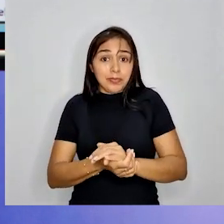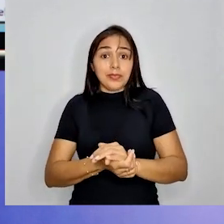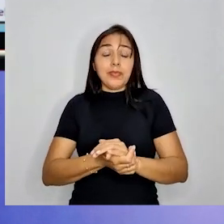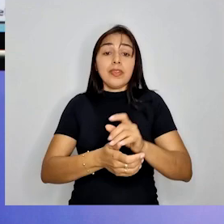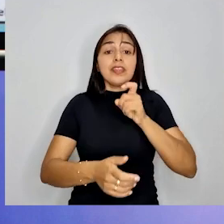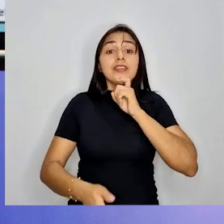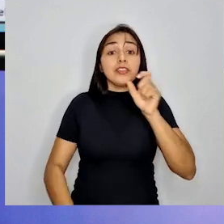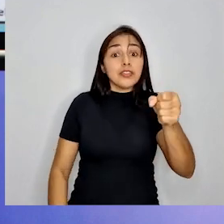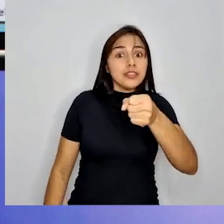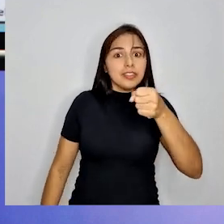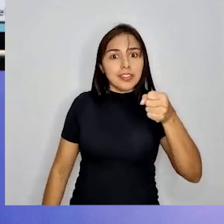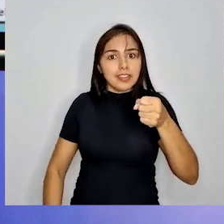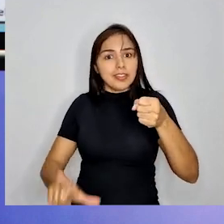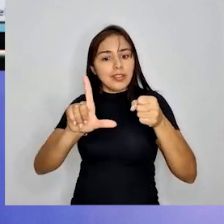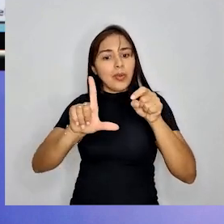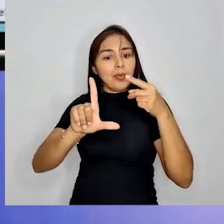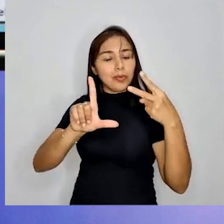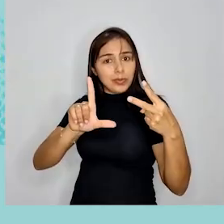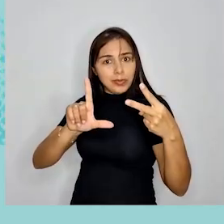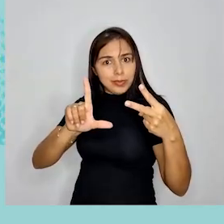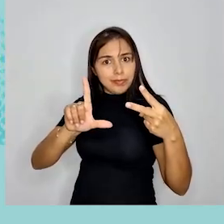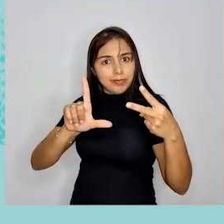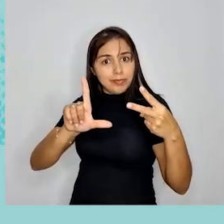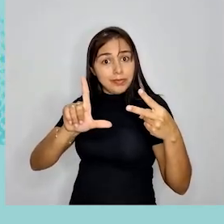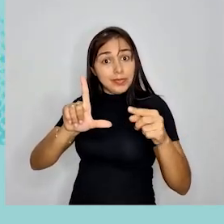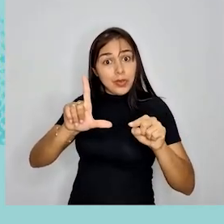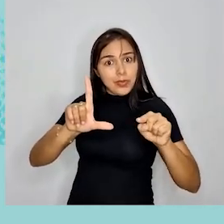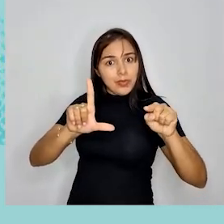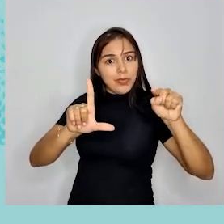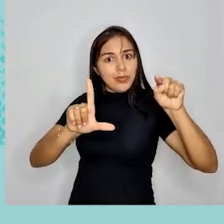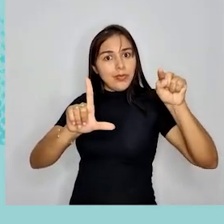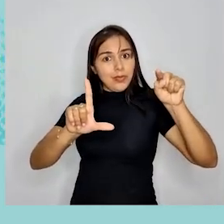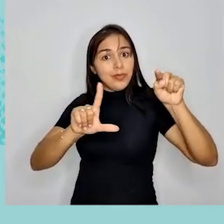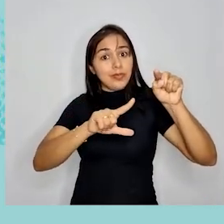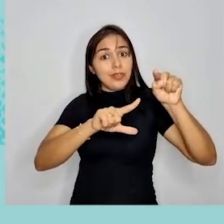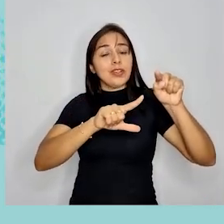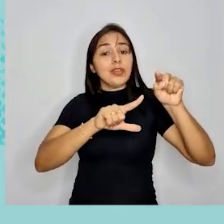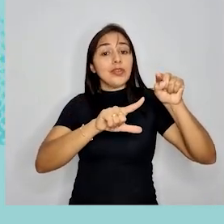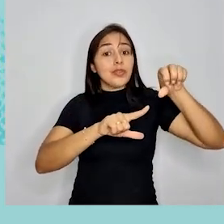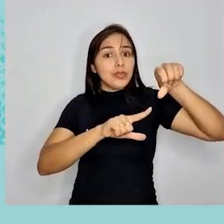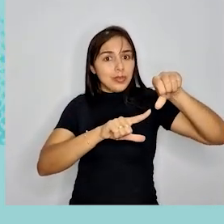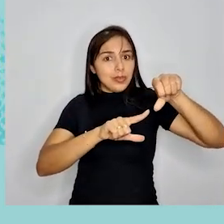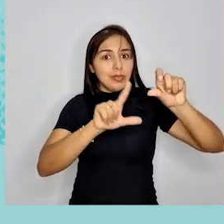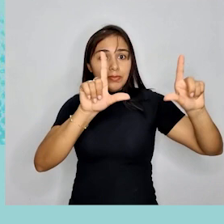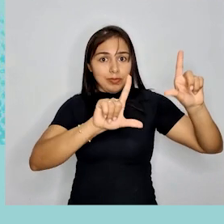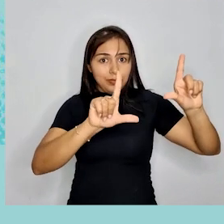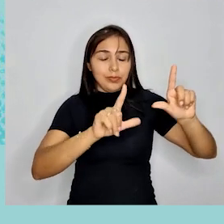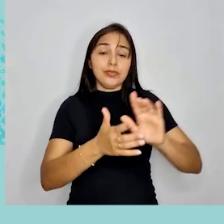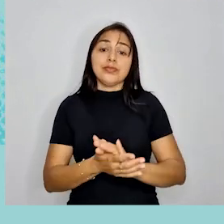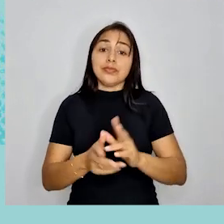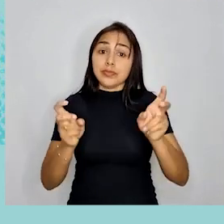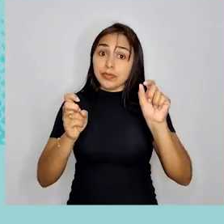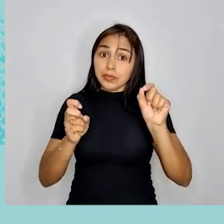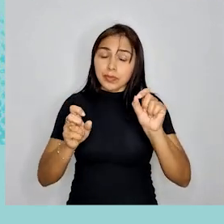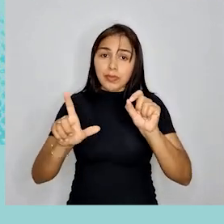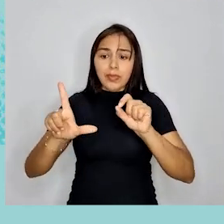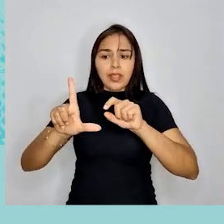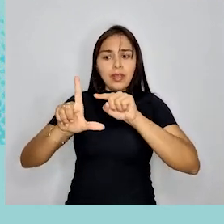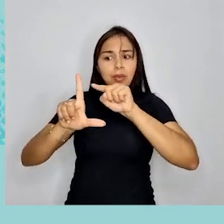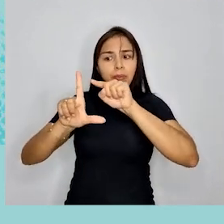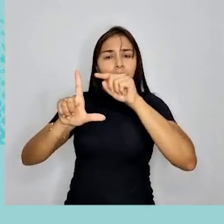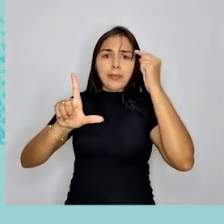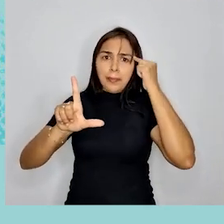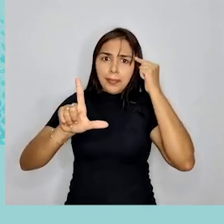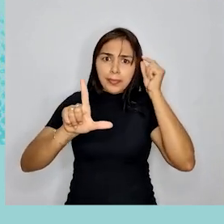vamos para o questionamento observando o gráfico é possível afirmar que houve uma queda na compra